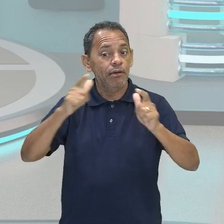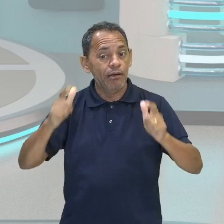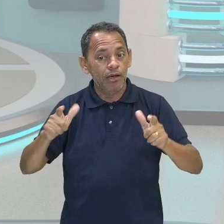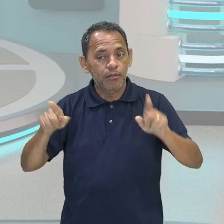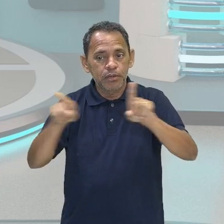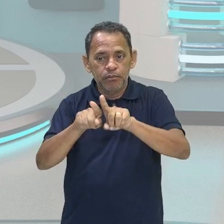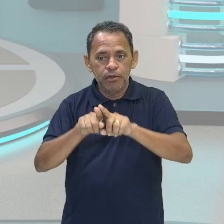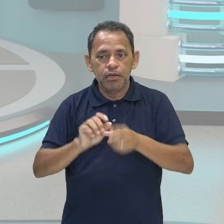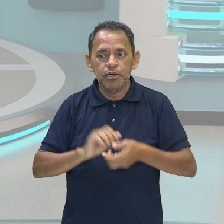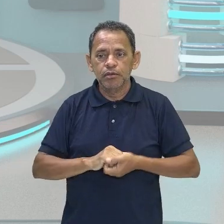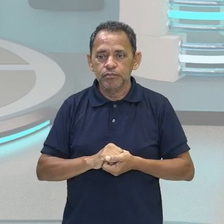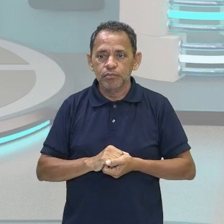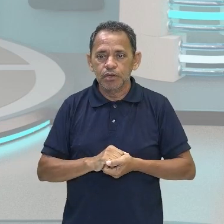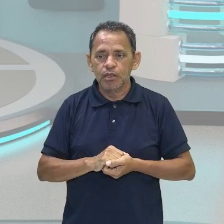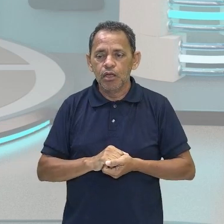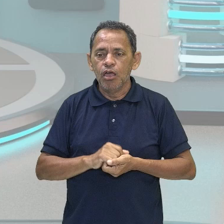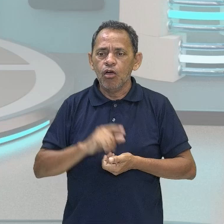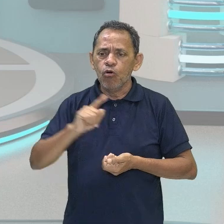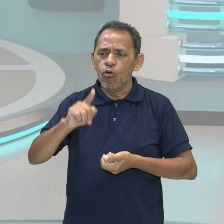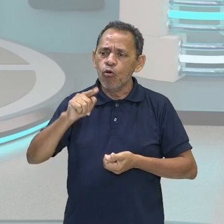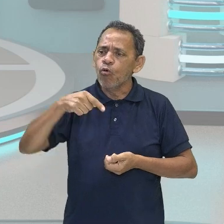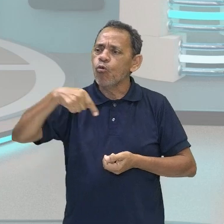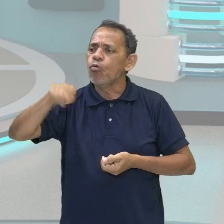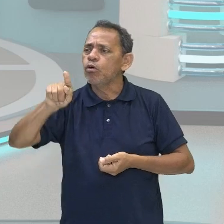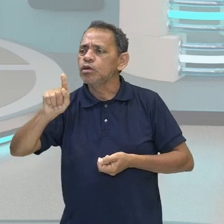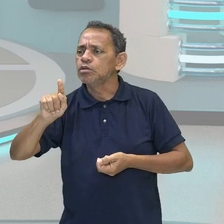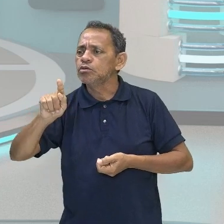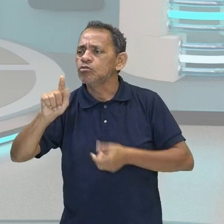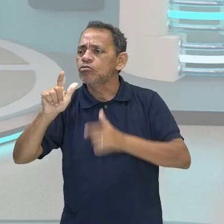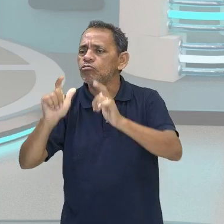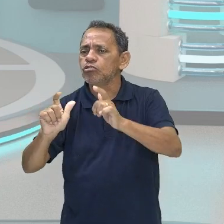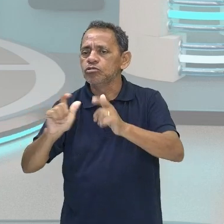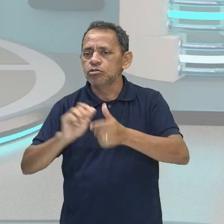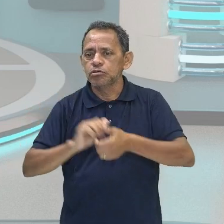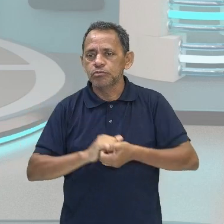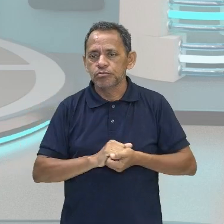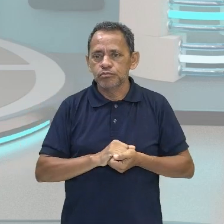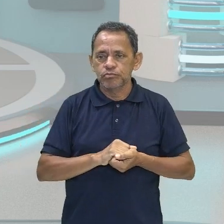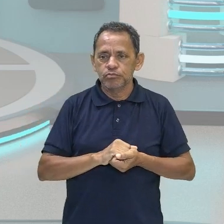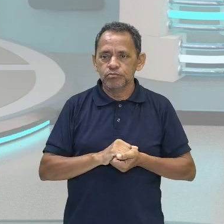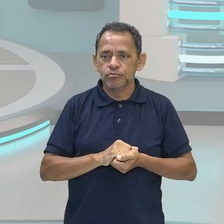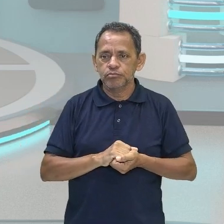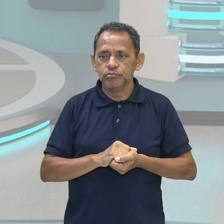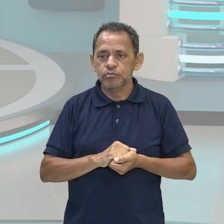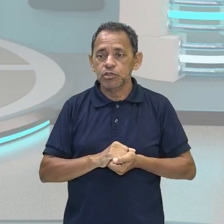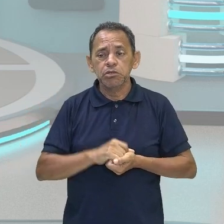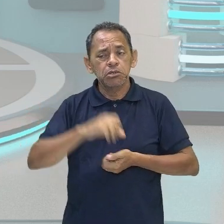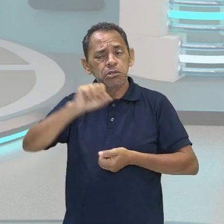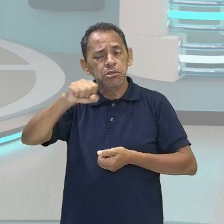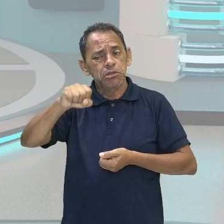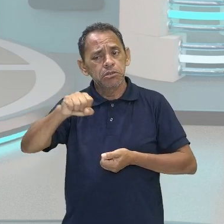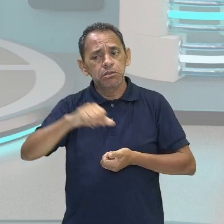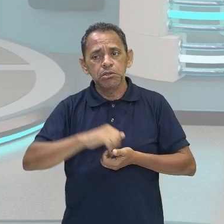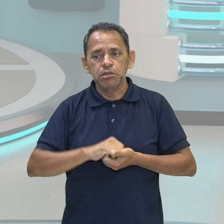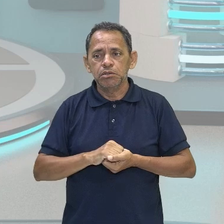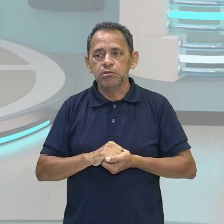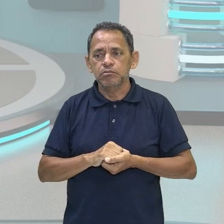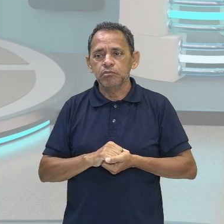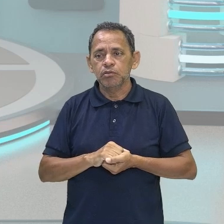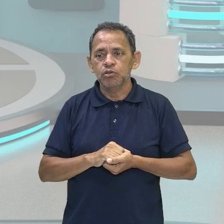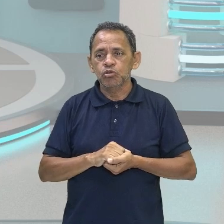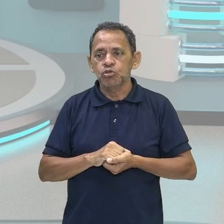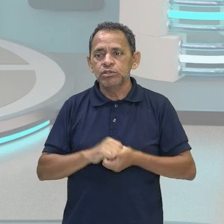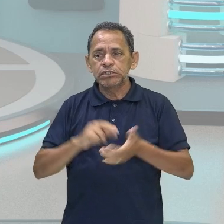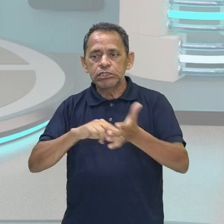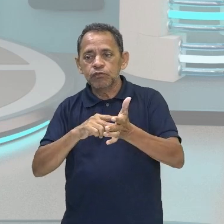you going? Para onde você está indo? Você não pode falar yes. Não tem sentido, porque eu quero saber